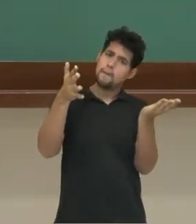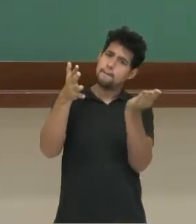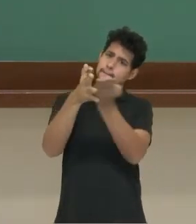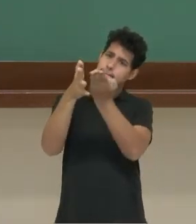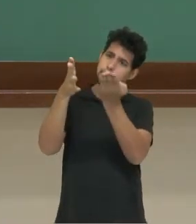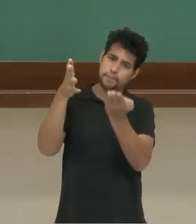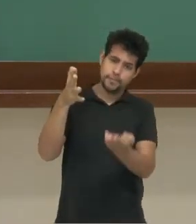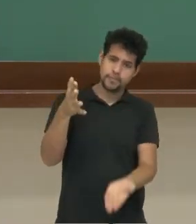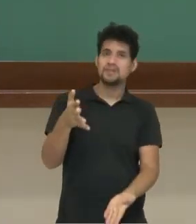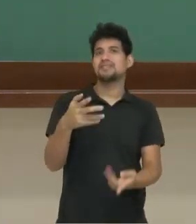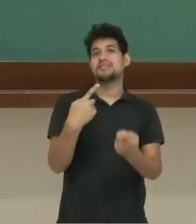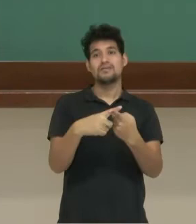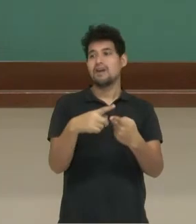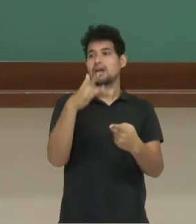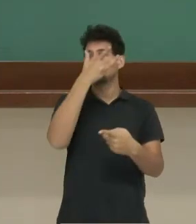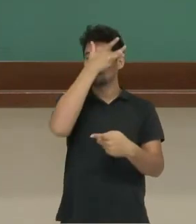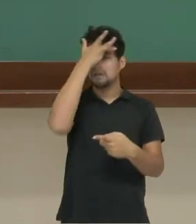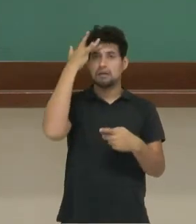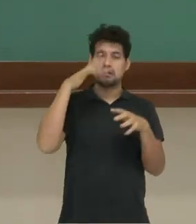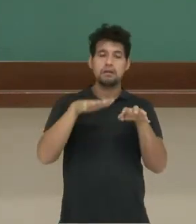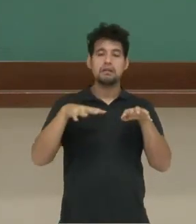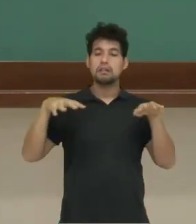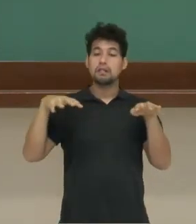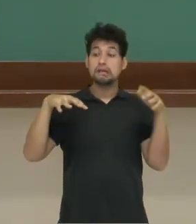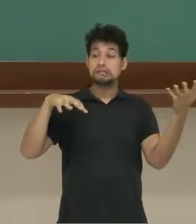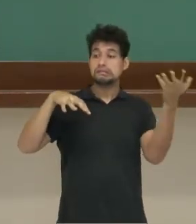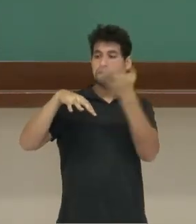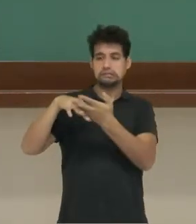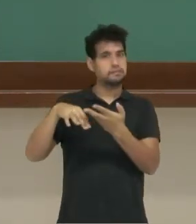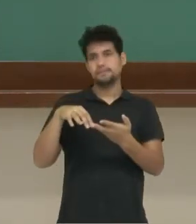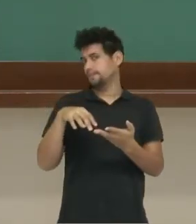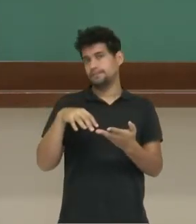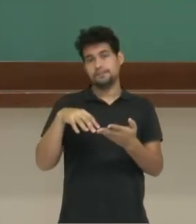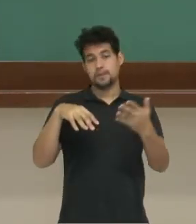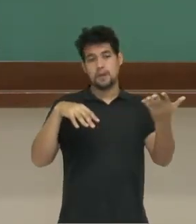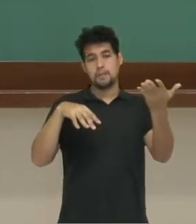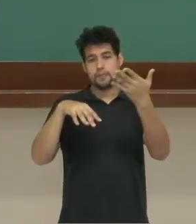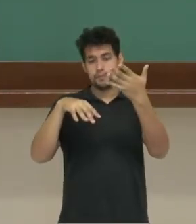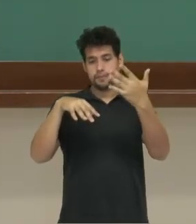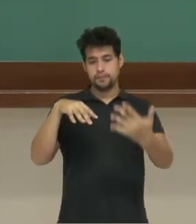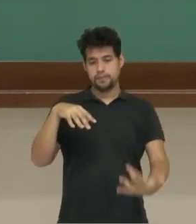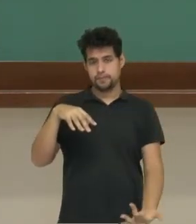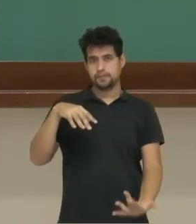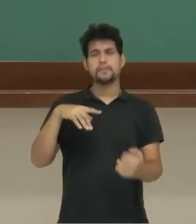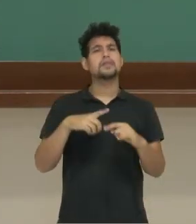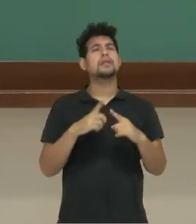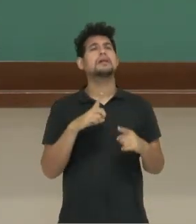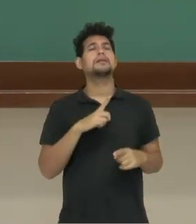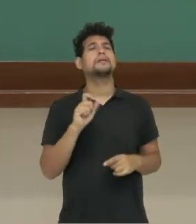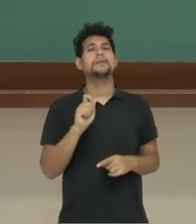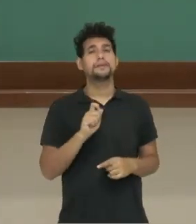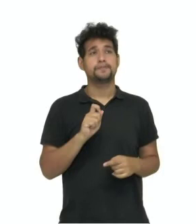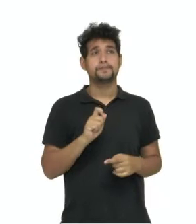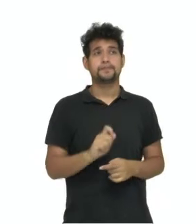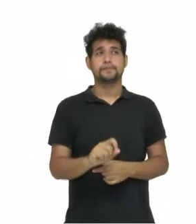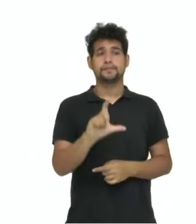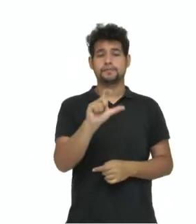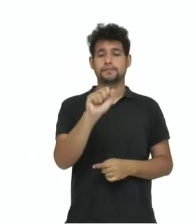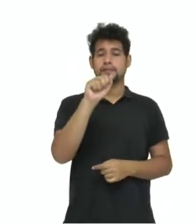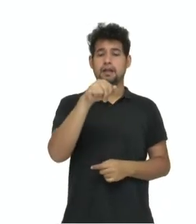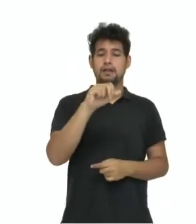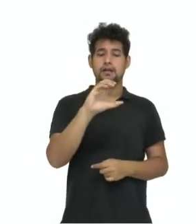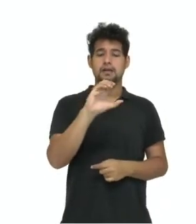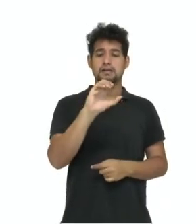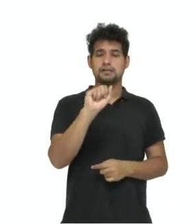estão ali assistindo e acompanhando os arremessos, ok? Daí nós temos o lançamento